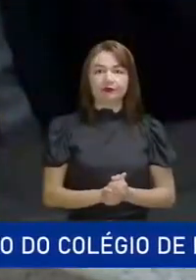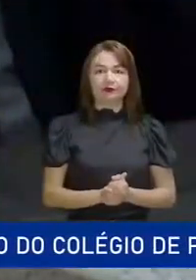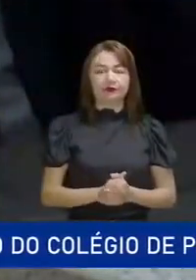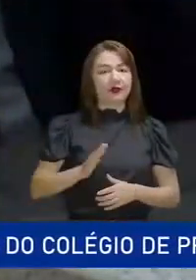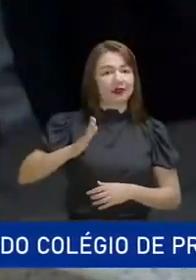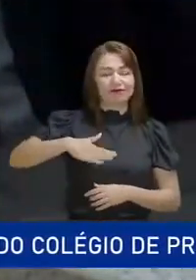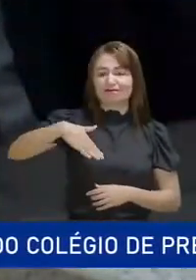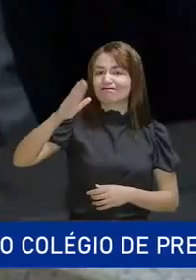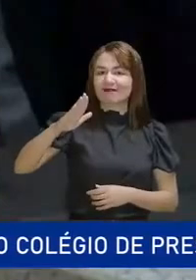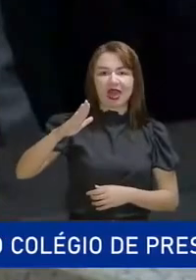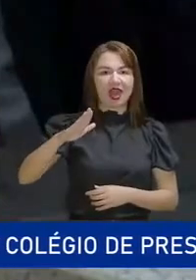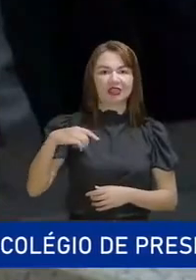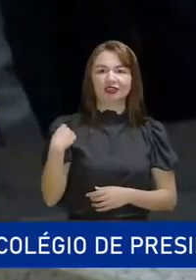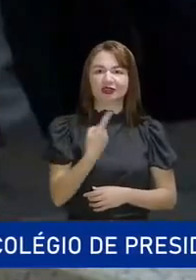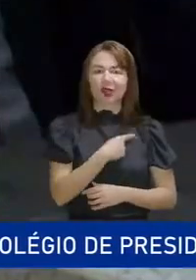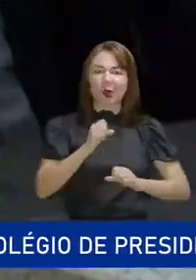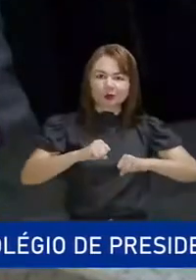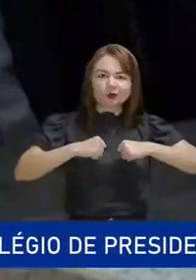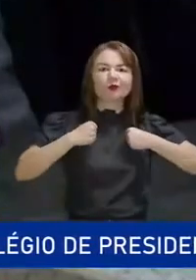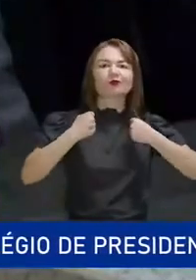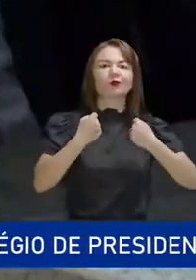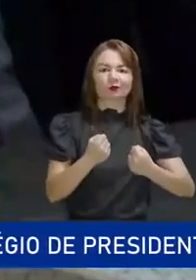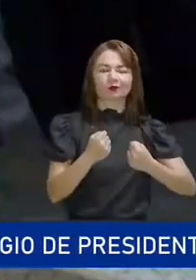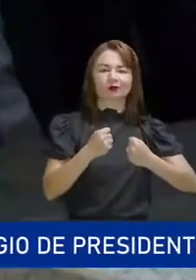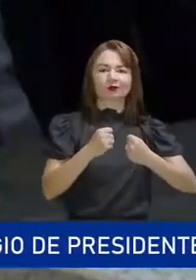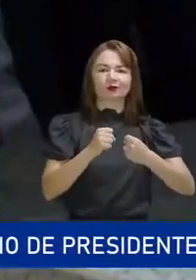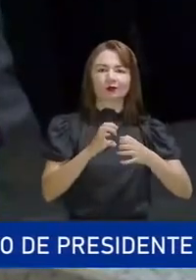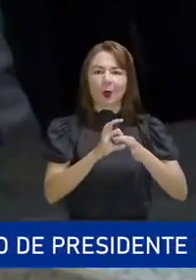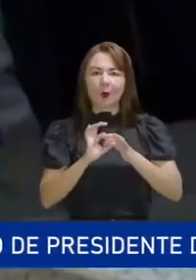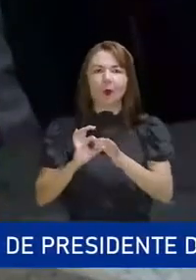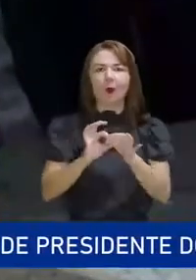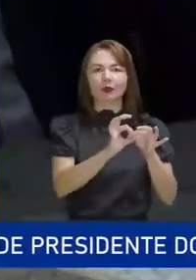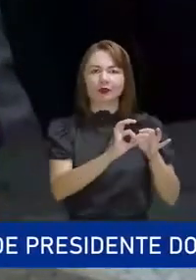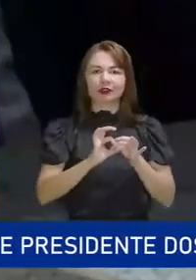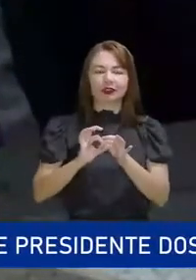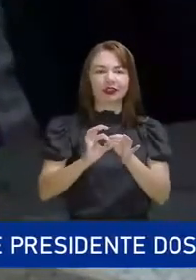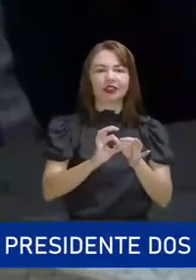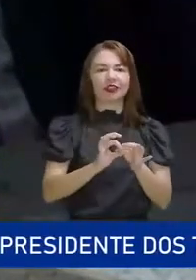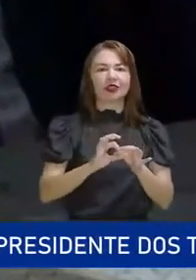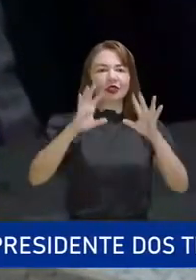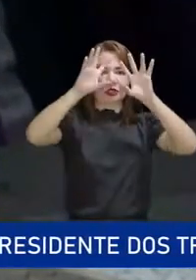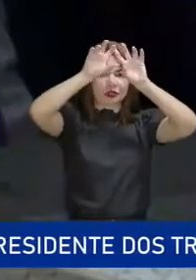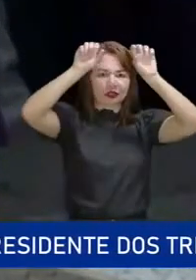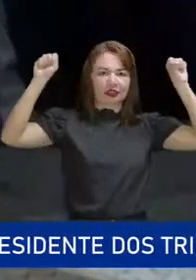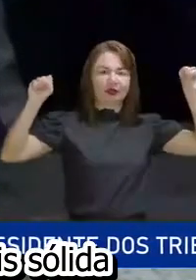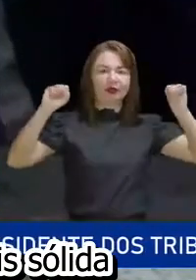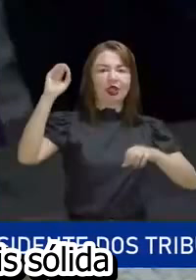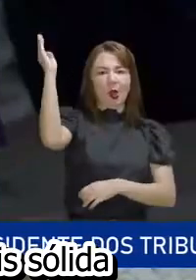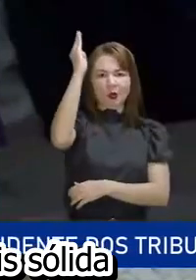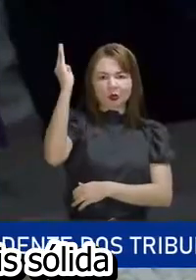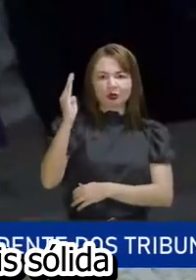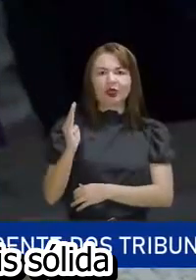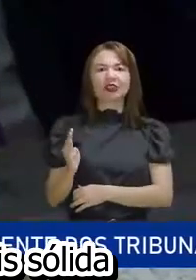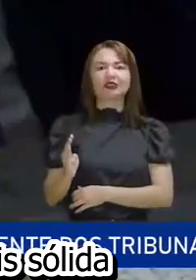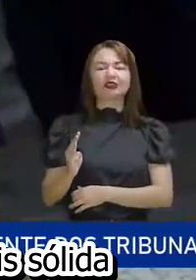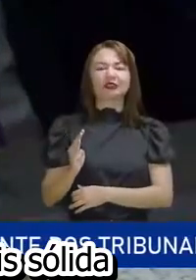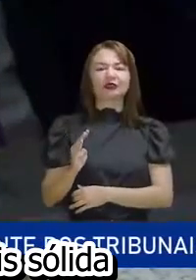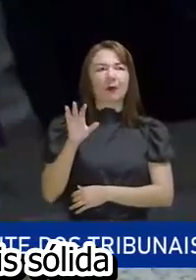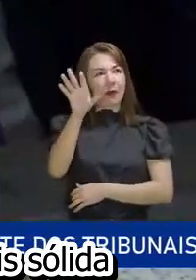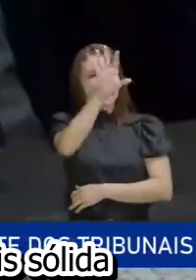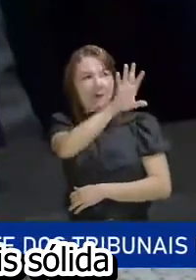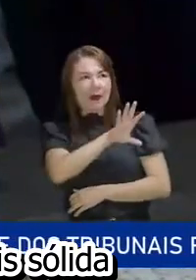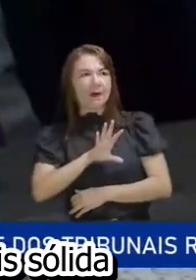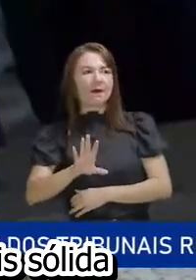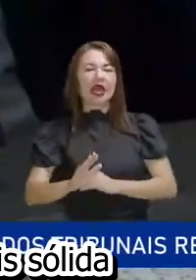muito mais que isso, vamos reforçar o elo entre os TRS de todo o Brasil, de modo a construir